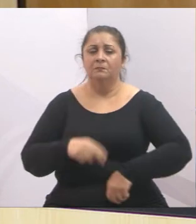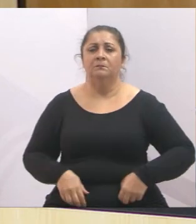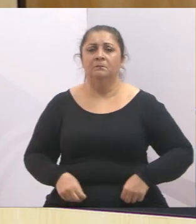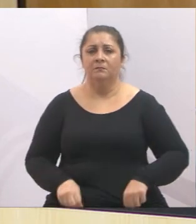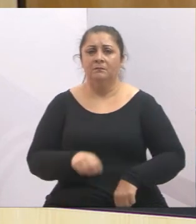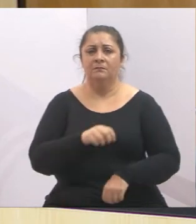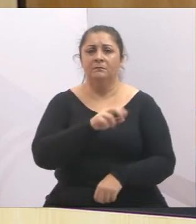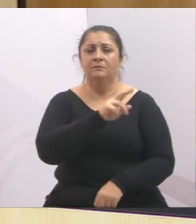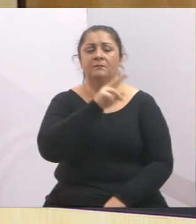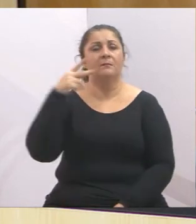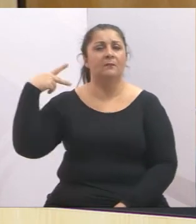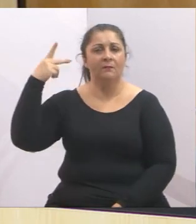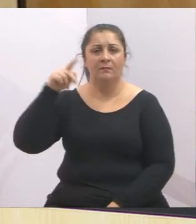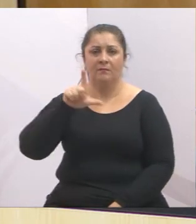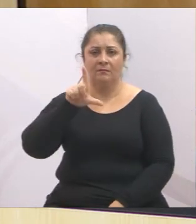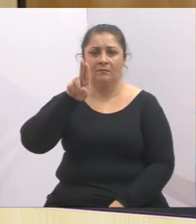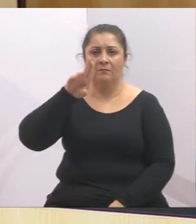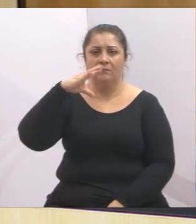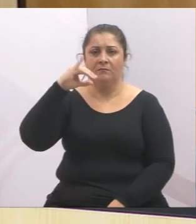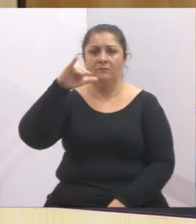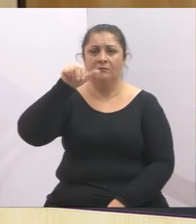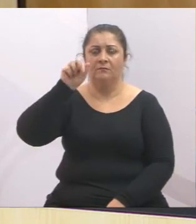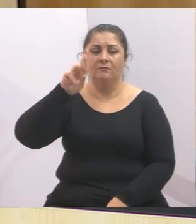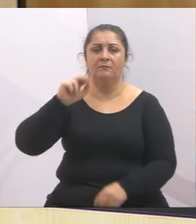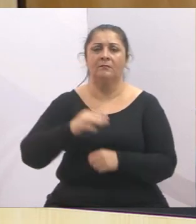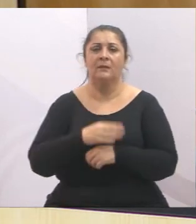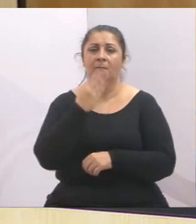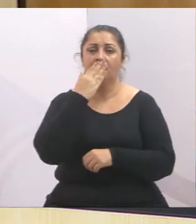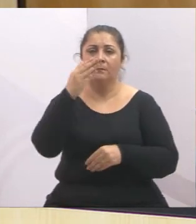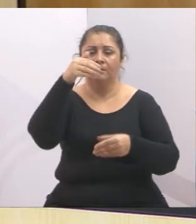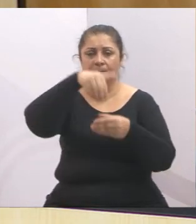Vereadora Lucimar Ponciano. Senhor presidente, foi solicitado votação.